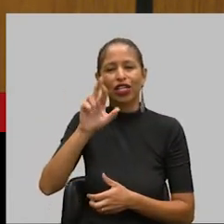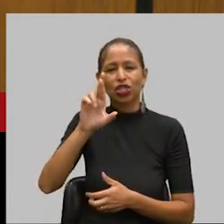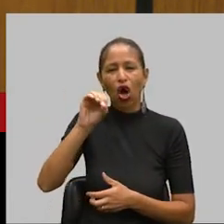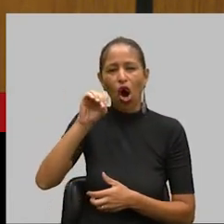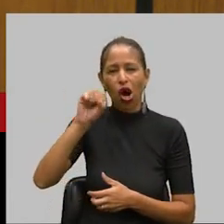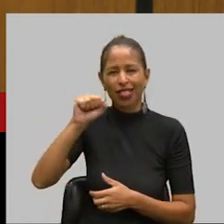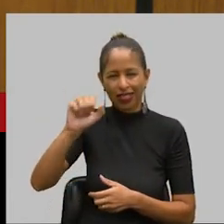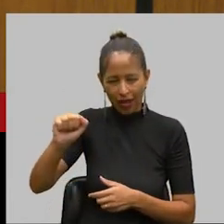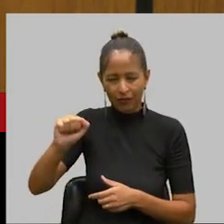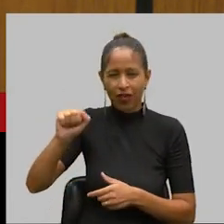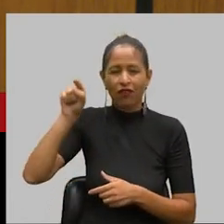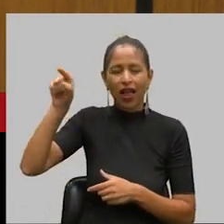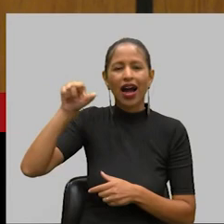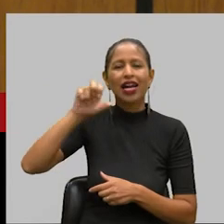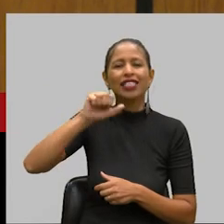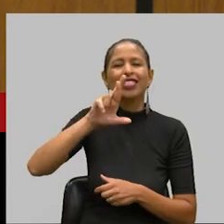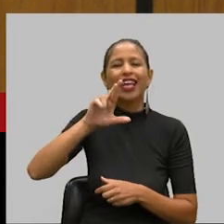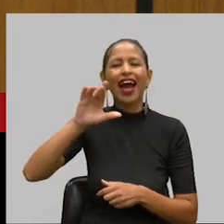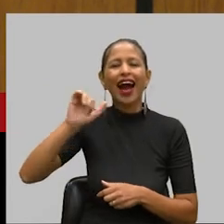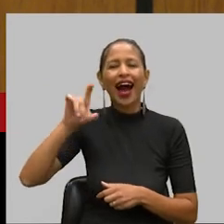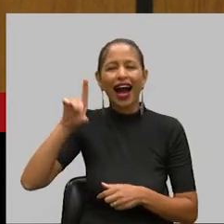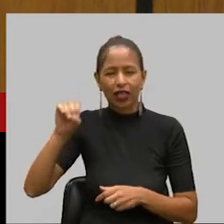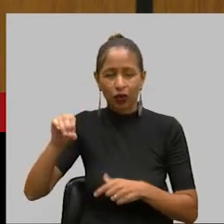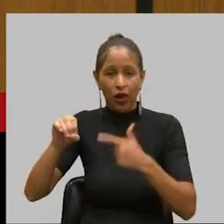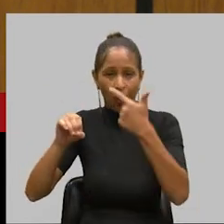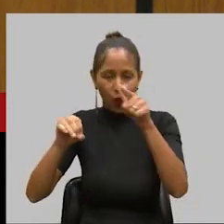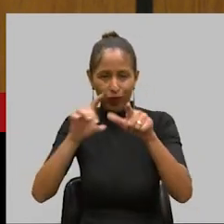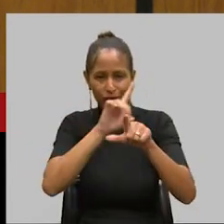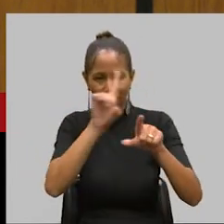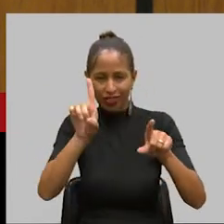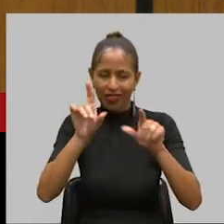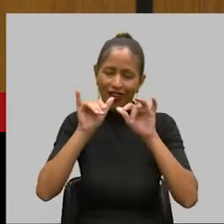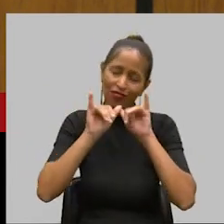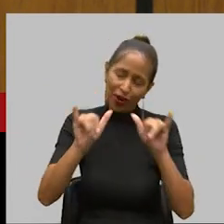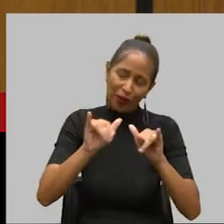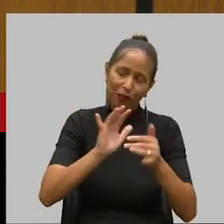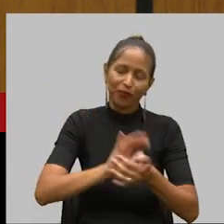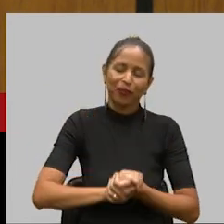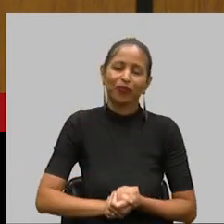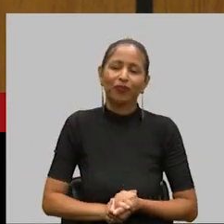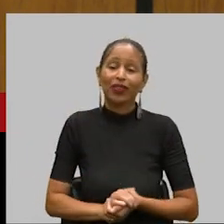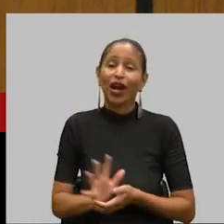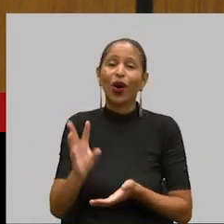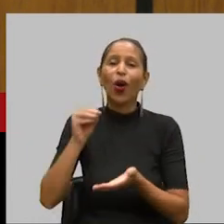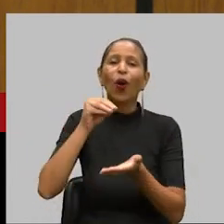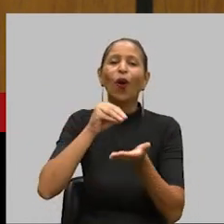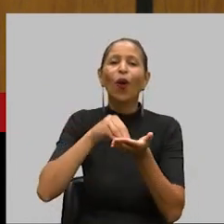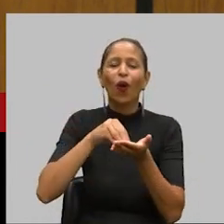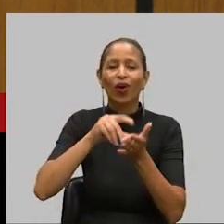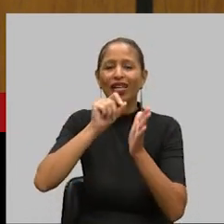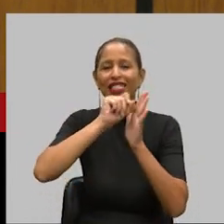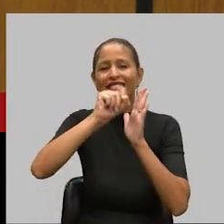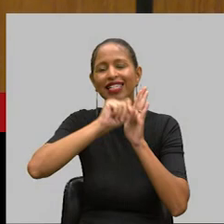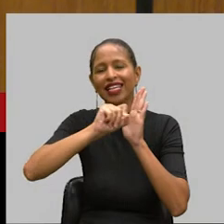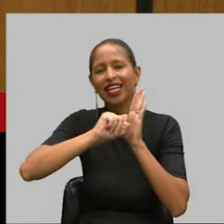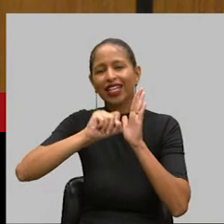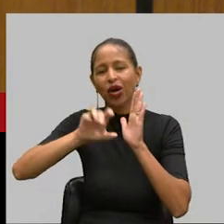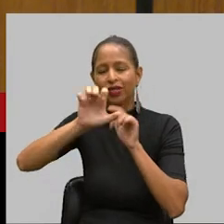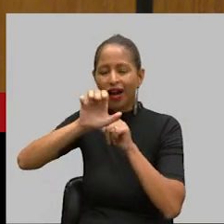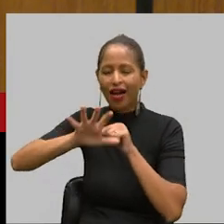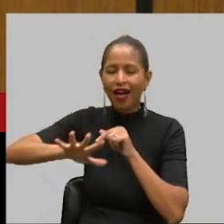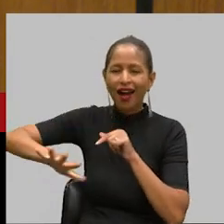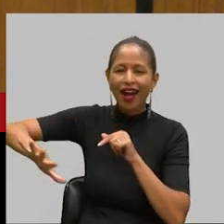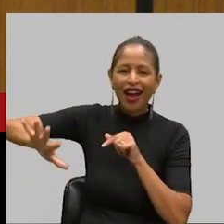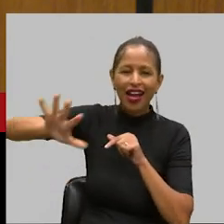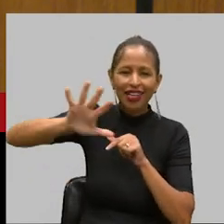serrado e outrora ele colocou lá no nos escritos da nossa região